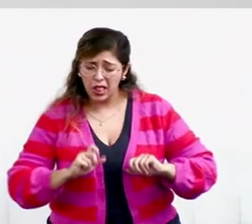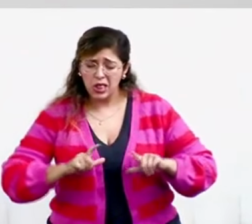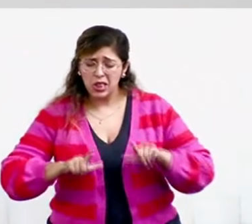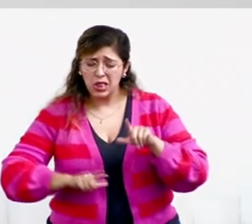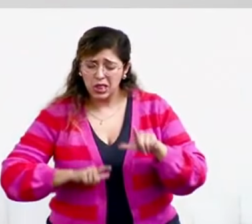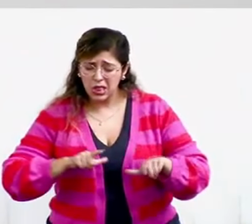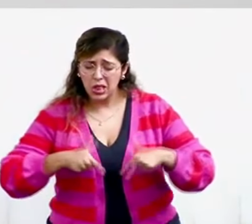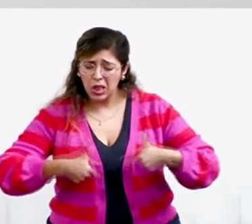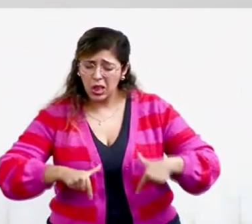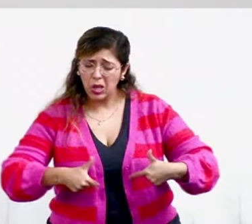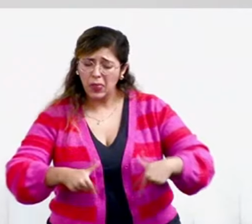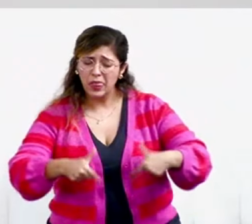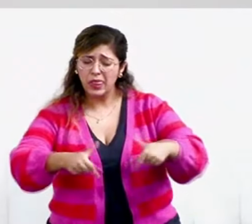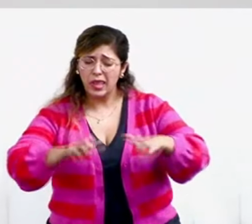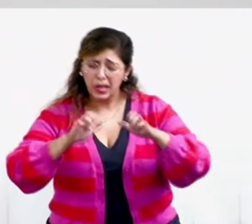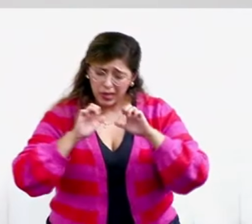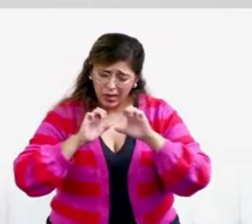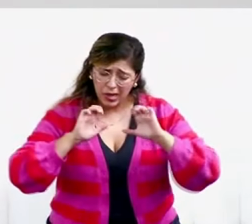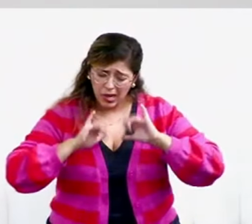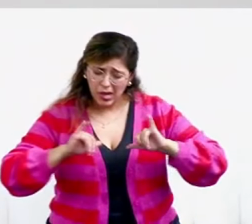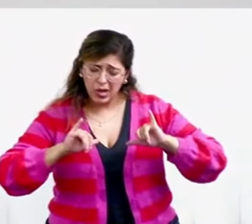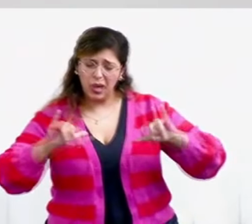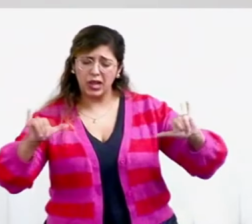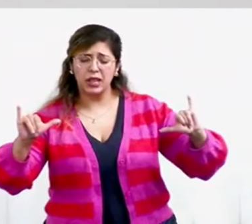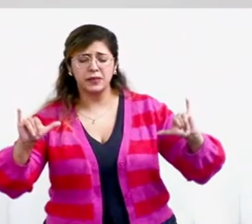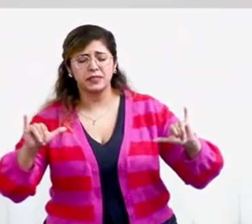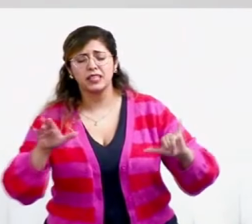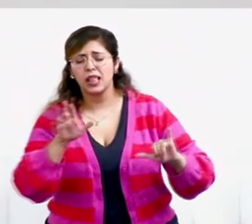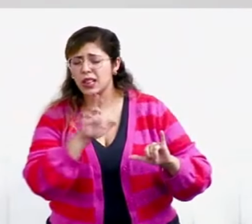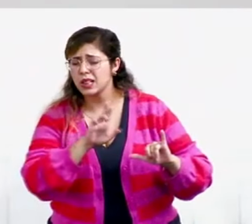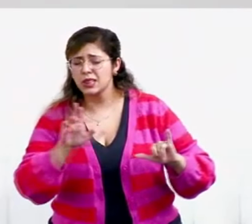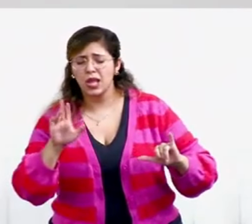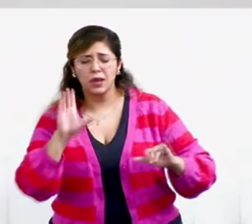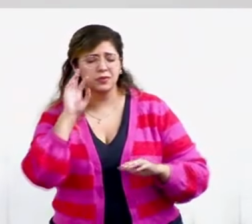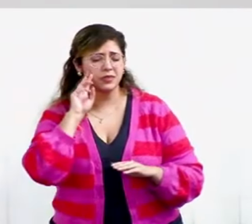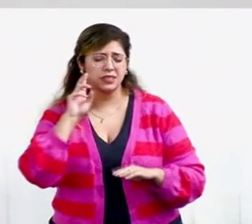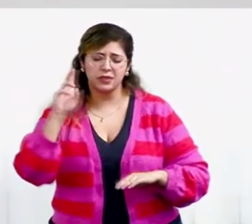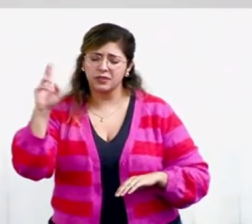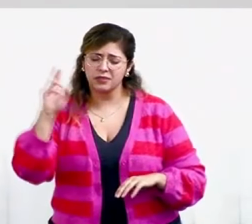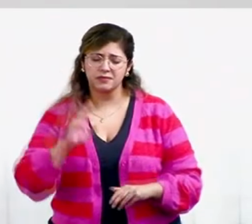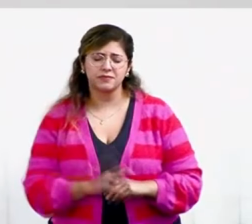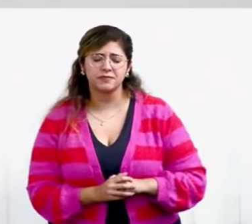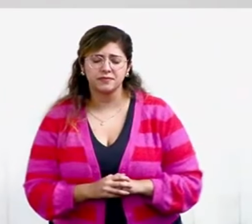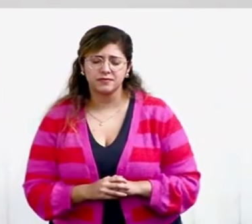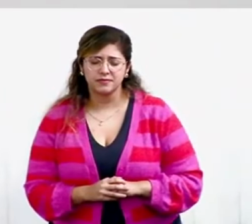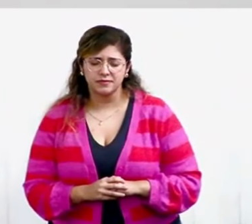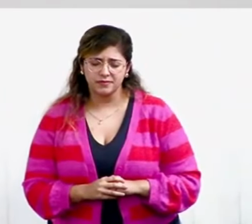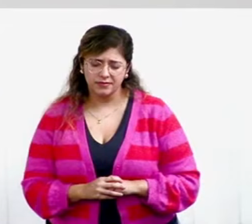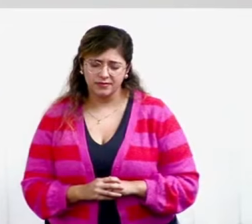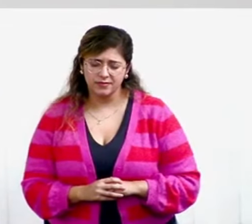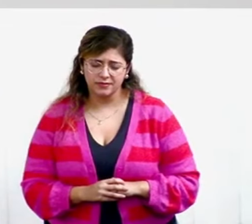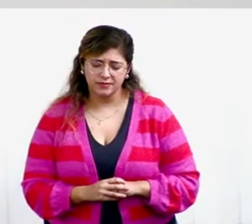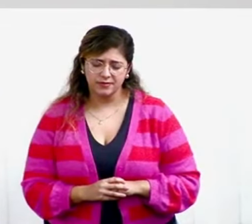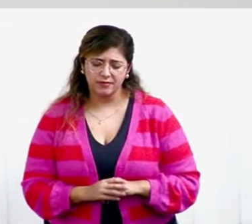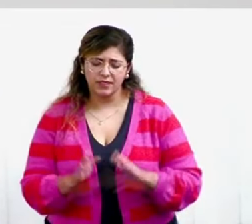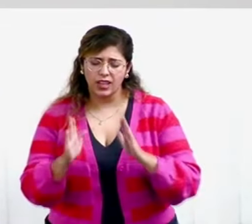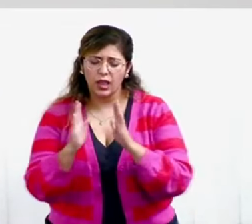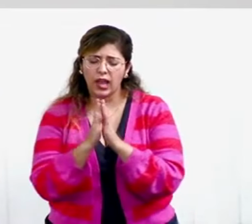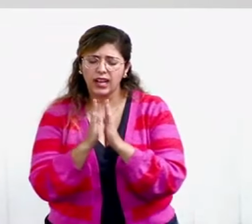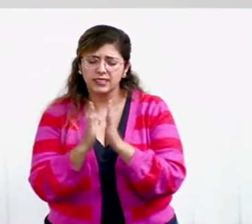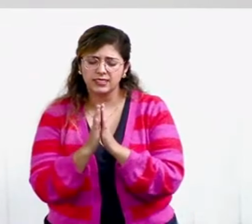proclamar a verdade do Senhor, ajuda essa igreja a ser igreja para a glória do Senhor. É minha